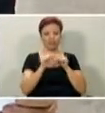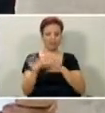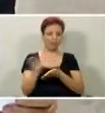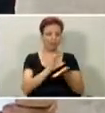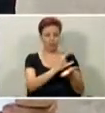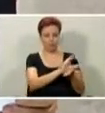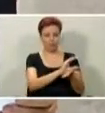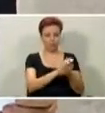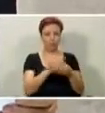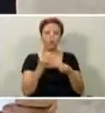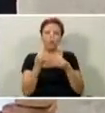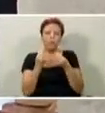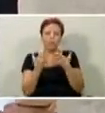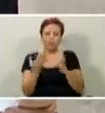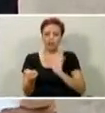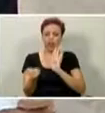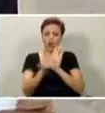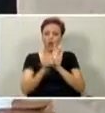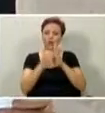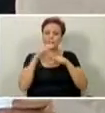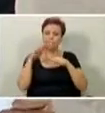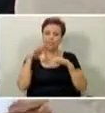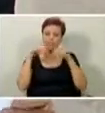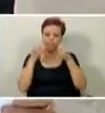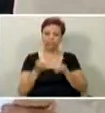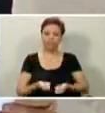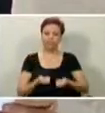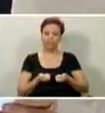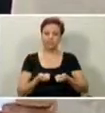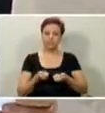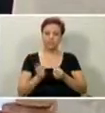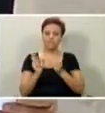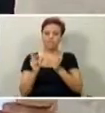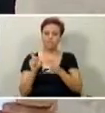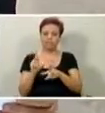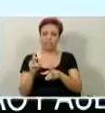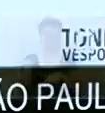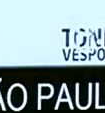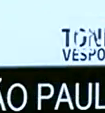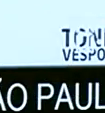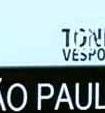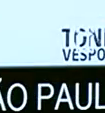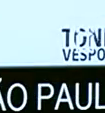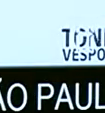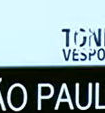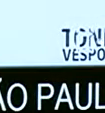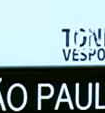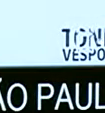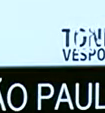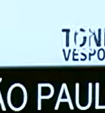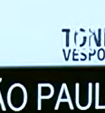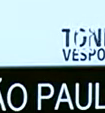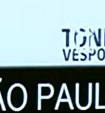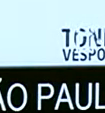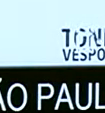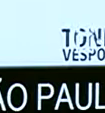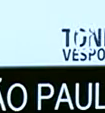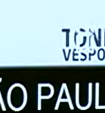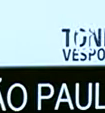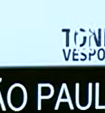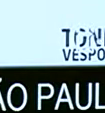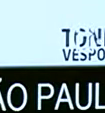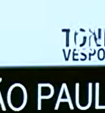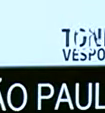Turismo, marca consolidada e criar uma nova? Por que não aproveitar o que tem para aprimorar